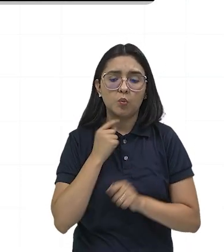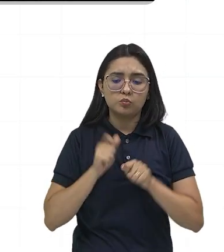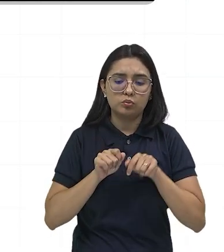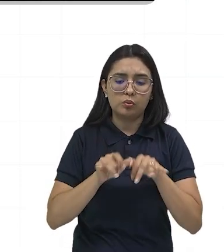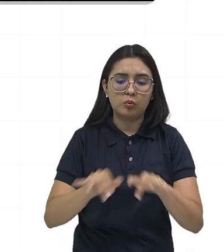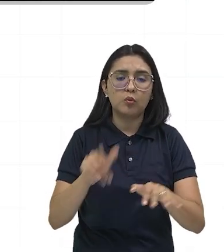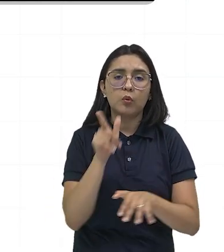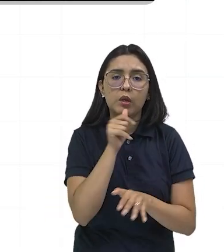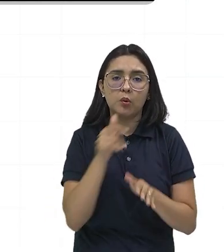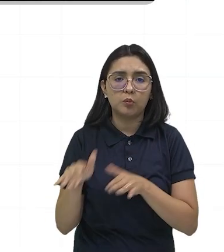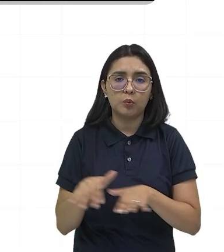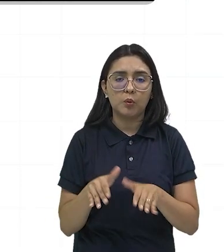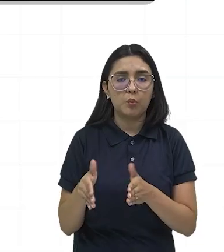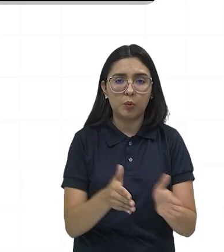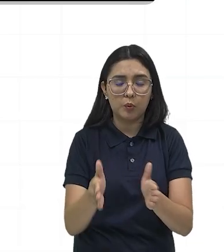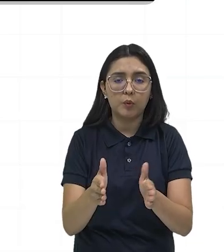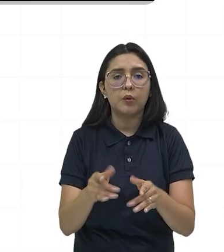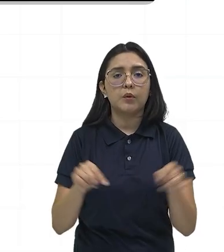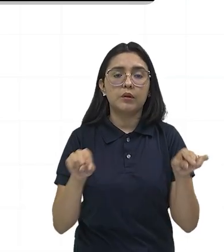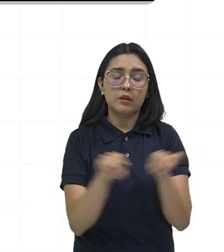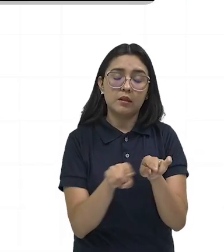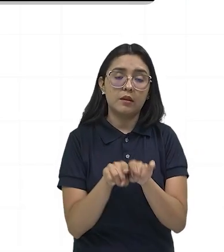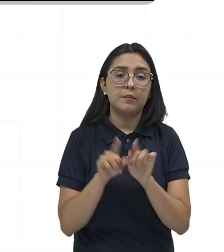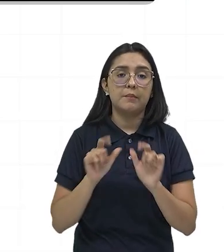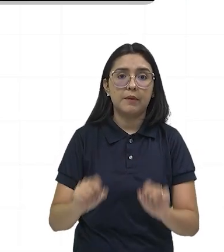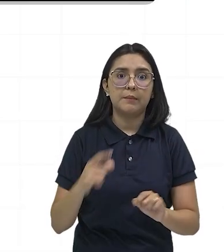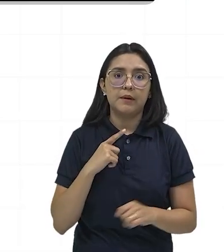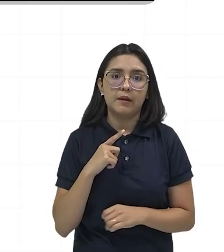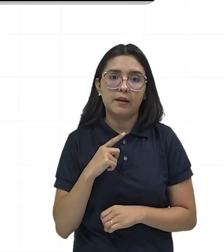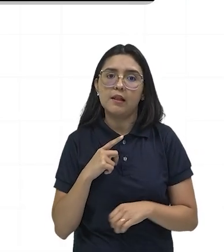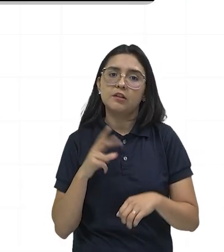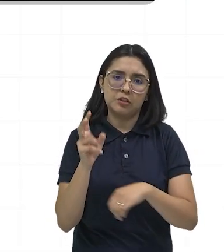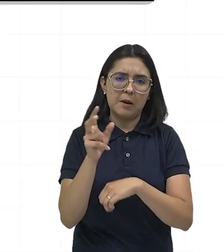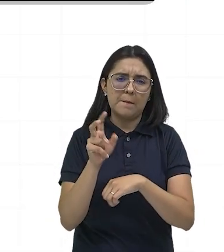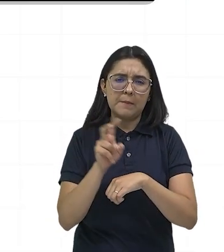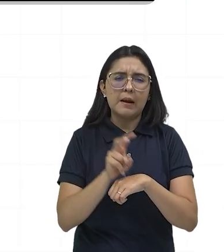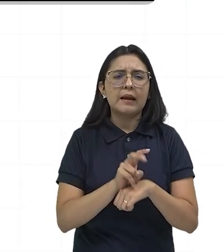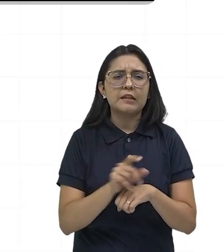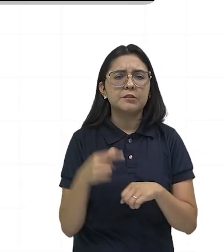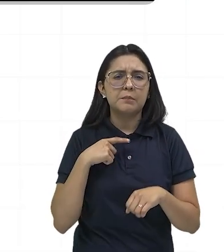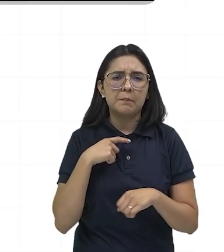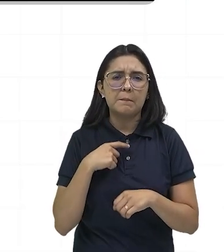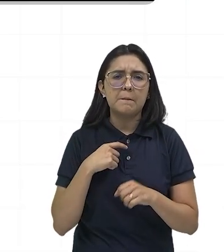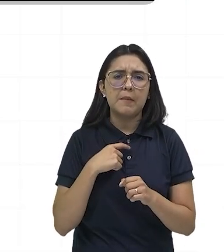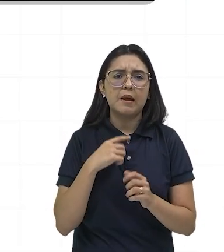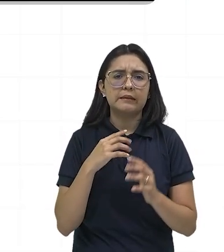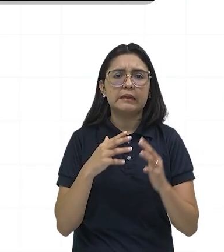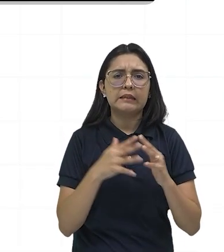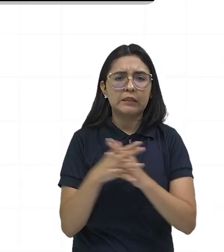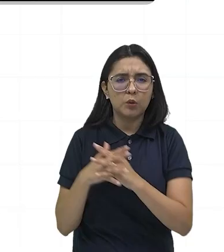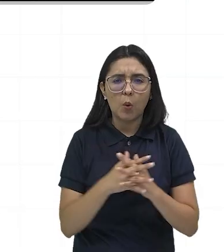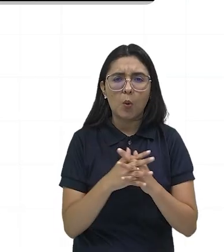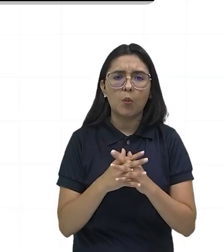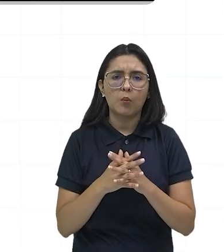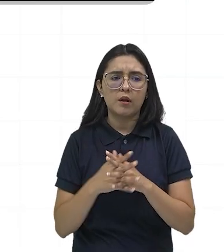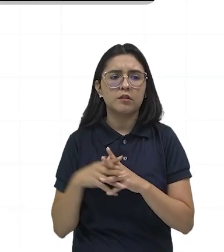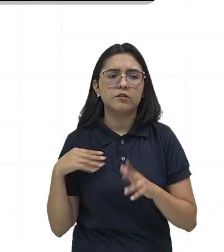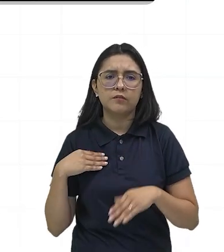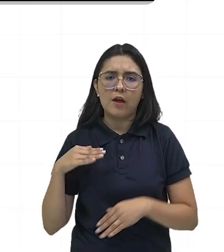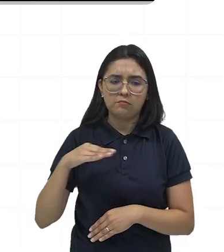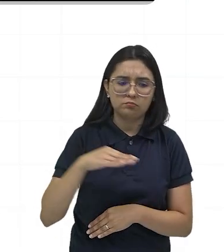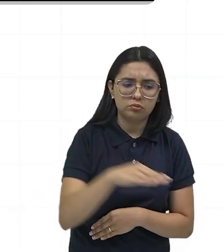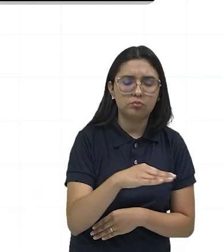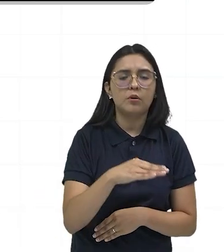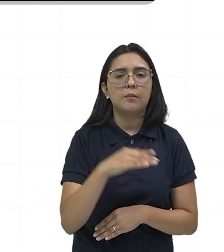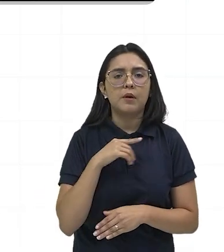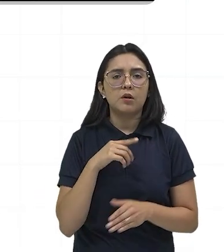mais, para que aquelas grandes máquinas entrem nesses lugares para conseguir fazer essa